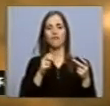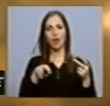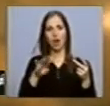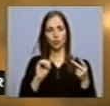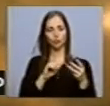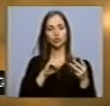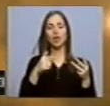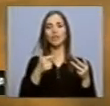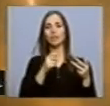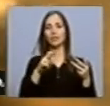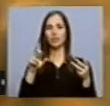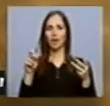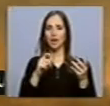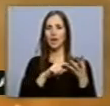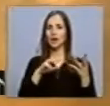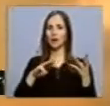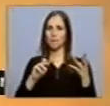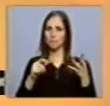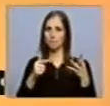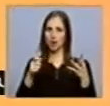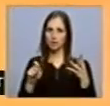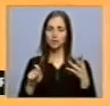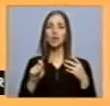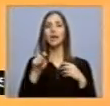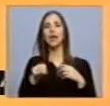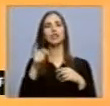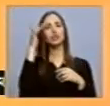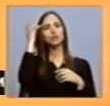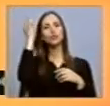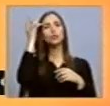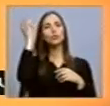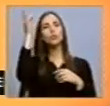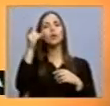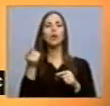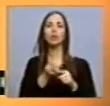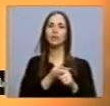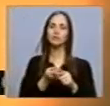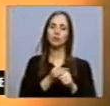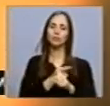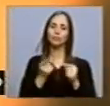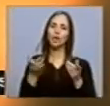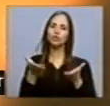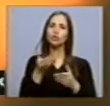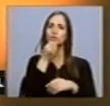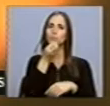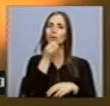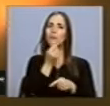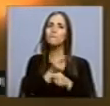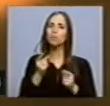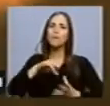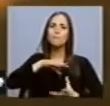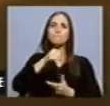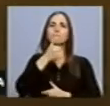particularmente interessante porque também ajuda a explicar, de acordo com este cientista, por que razão é que Marte tem uma